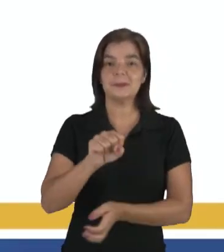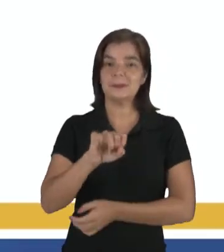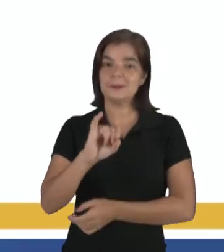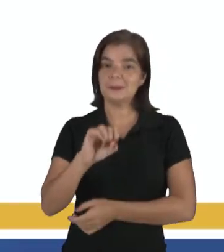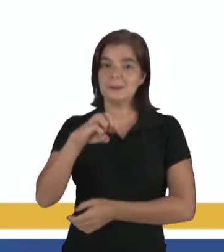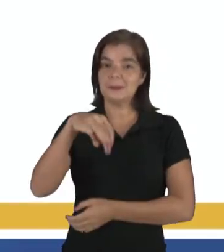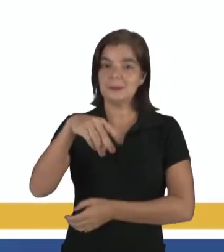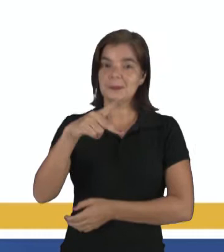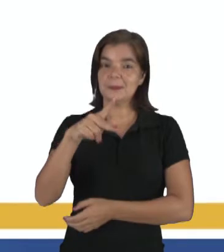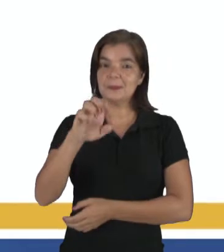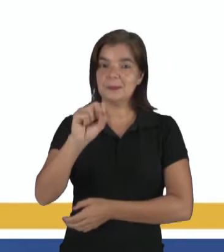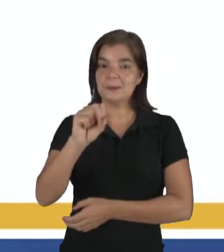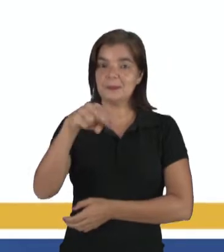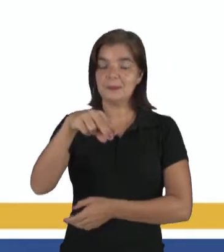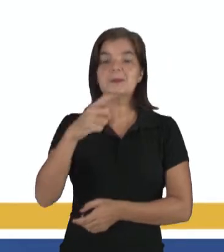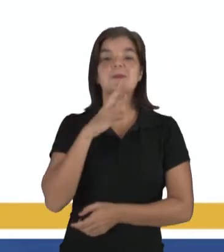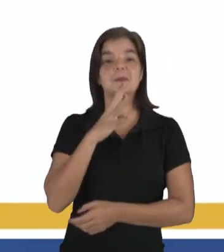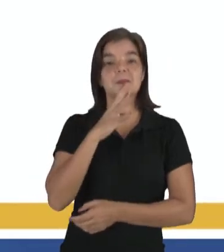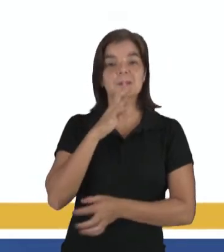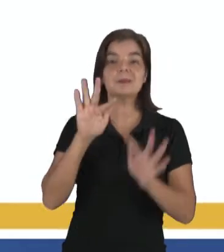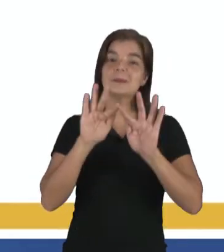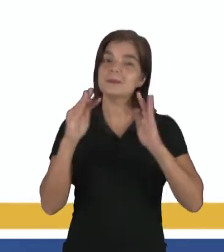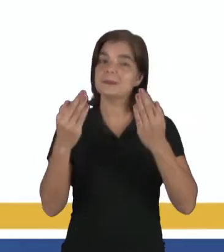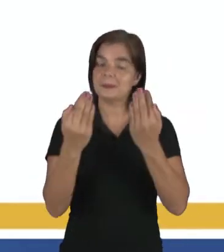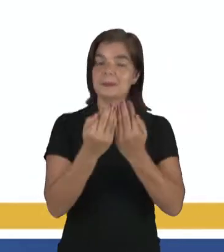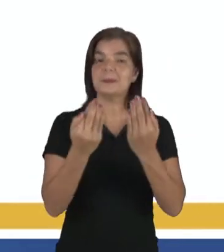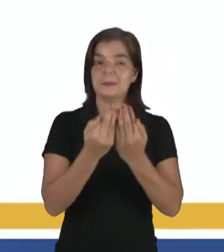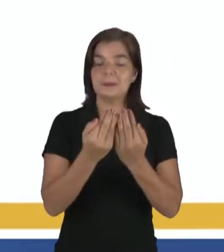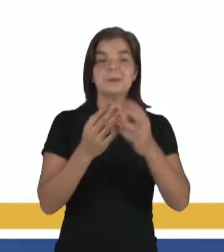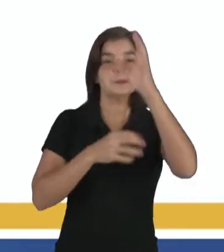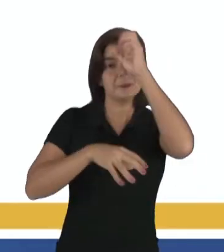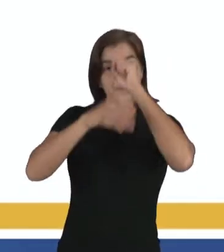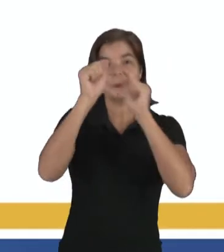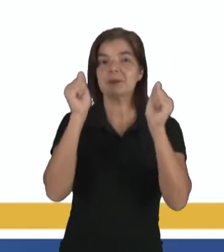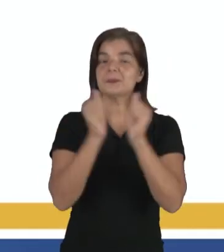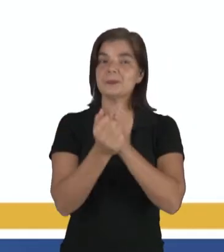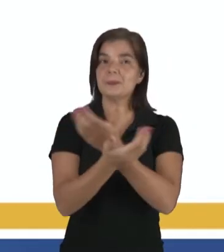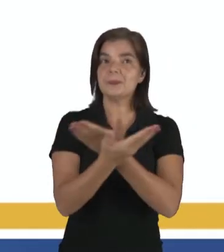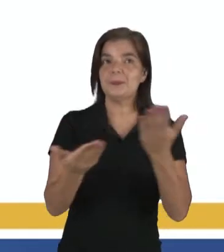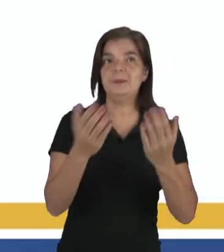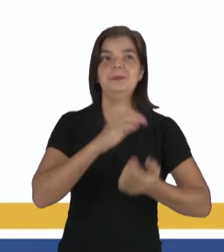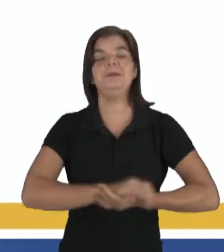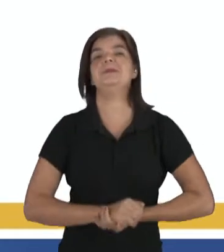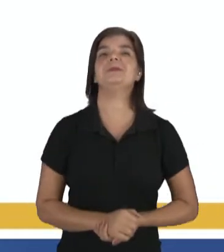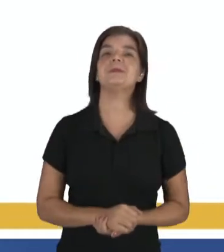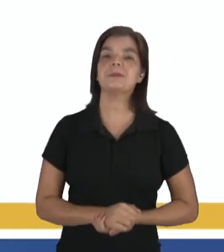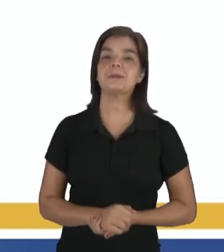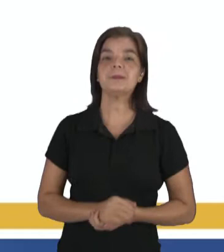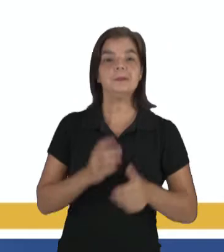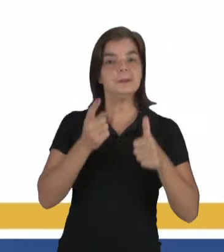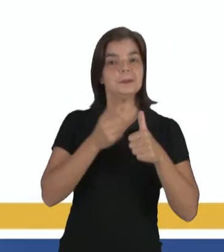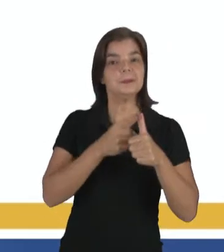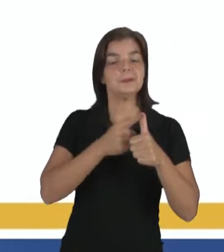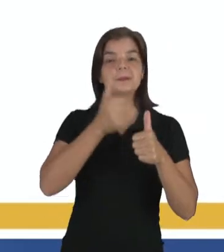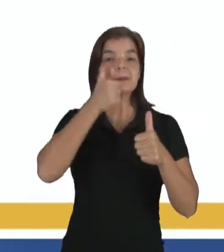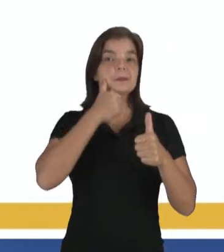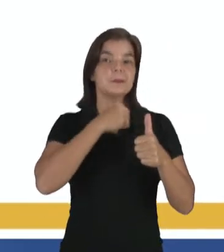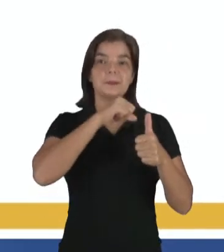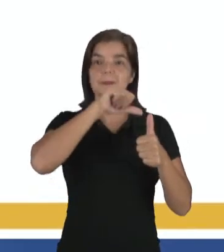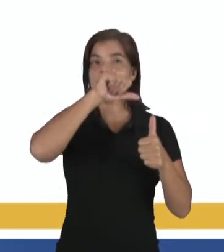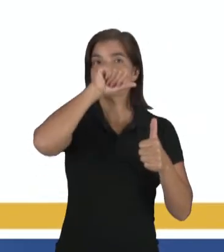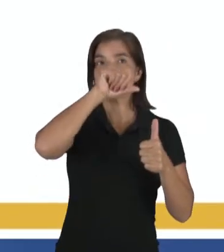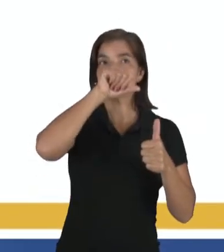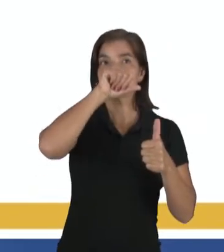Simpson né E a gente vai conhecer um pouquinho da família dela para aprender os membros da família com ela então vamos lá a primeira ele tem a